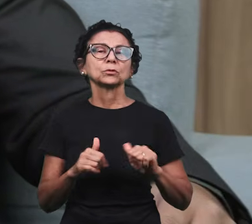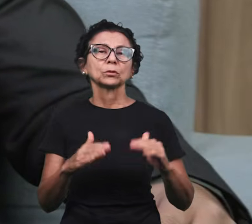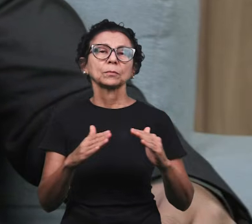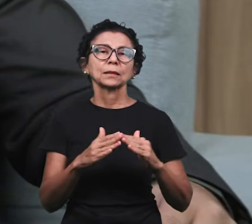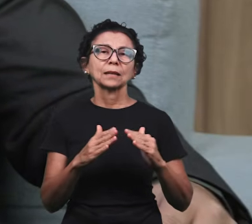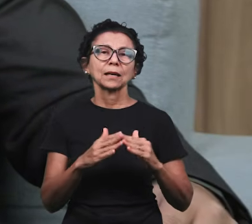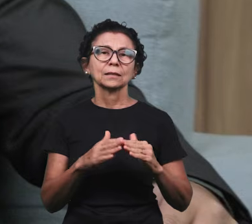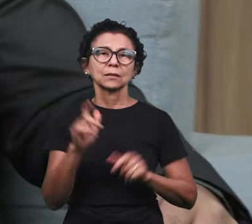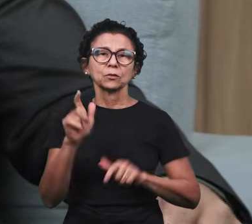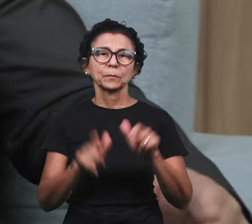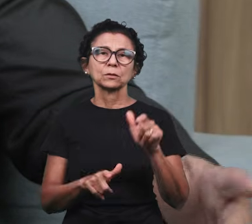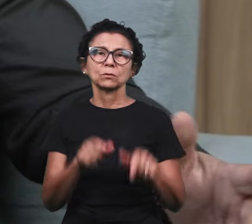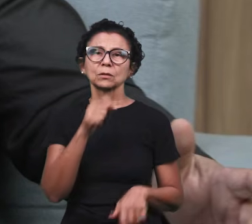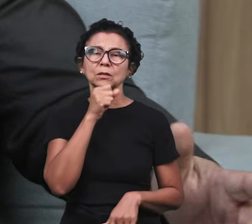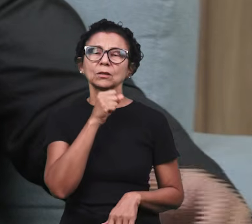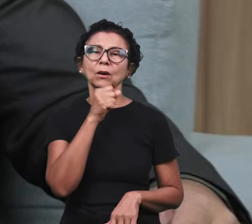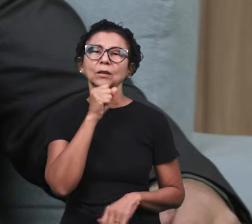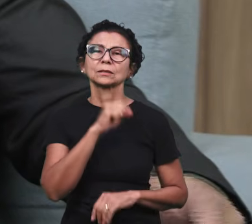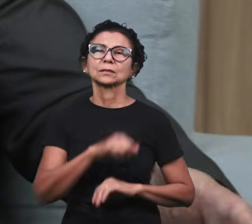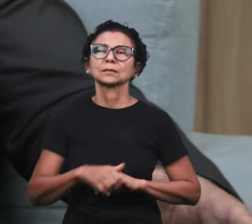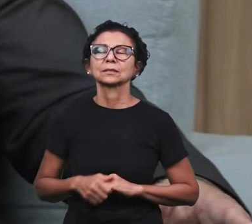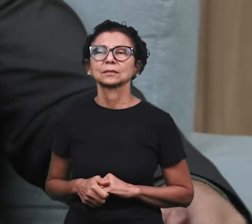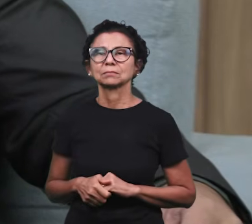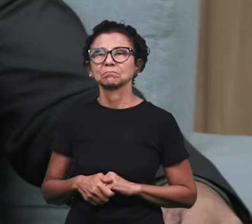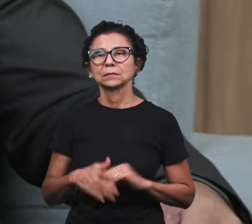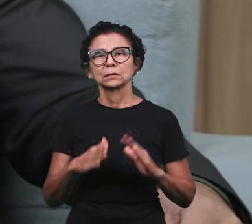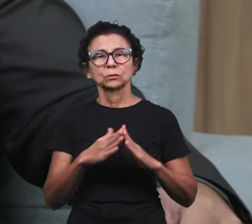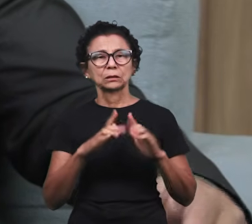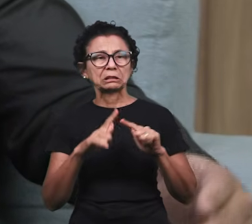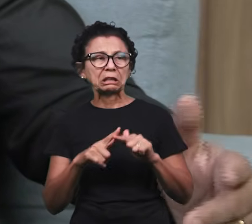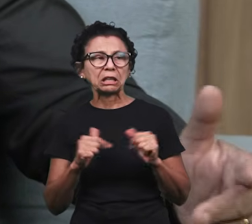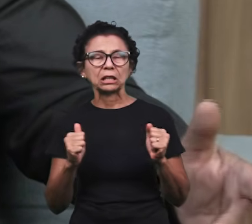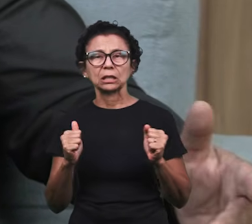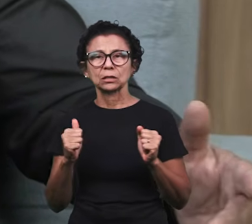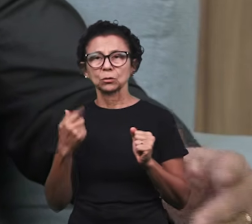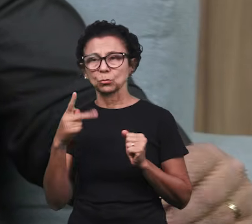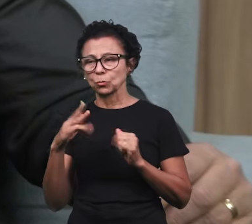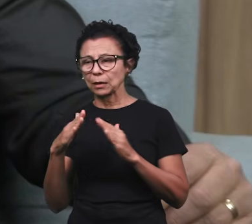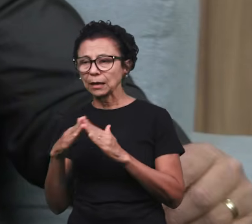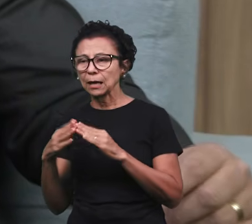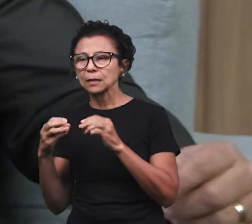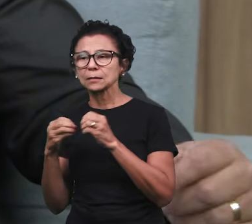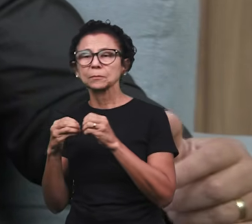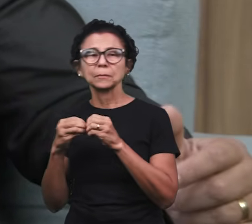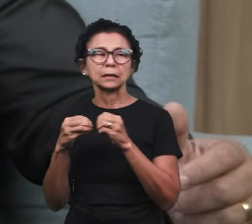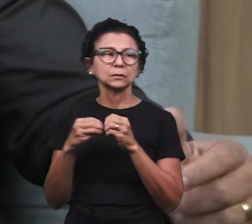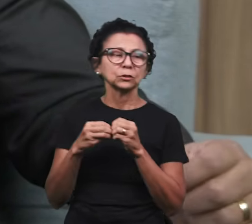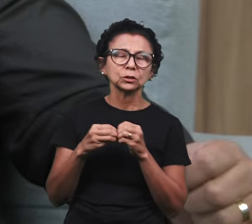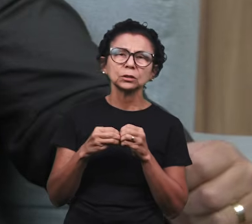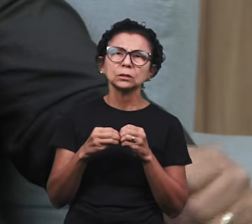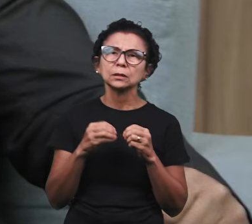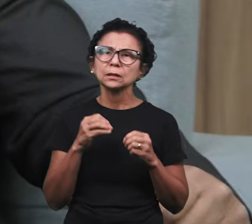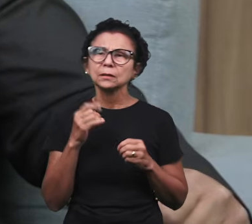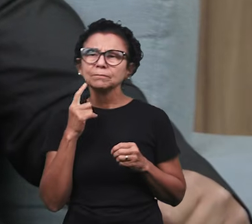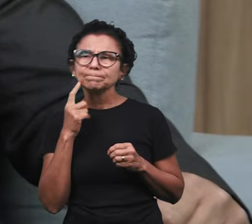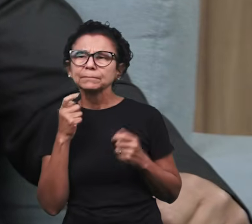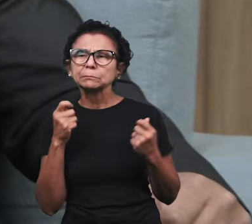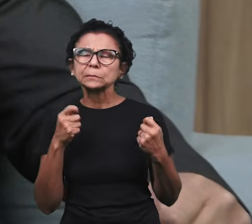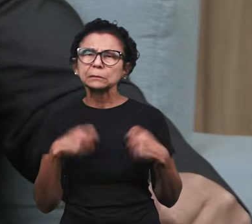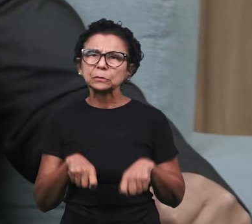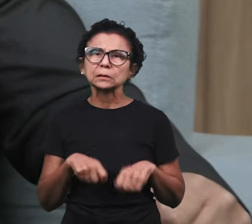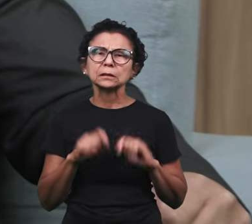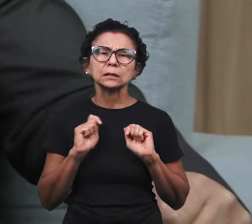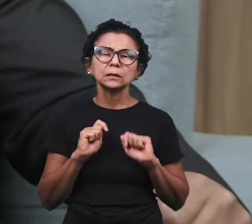né? Perto aí da sua igreja, onde você mora. Procura saber se é possível fazer algum trabalho